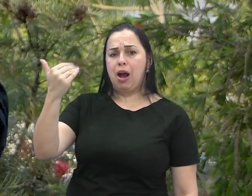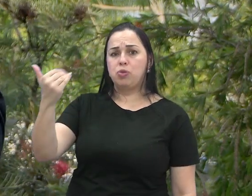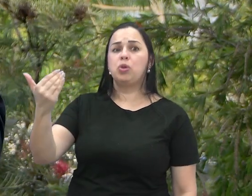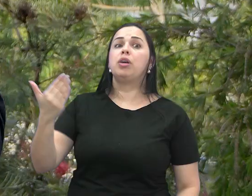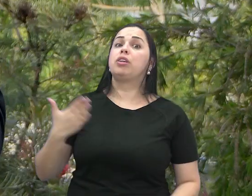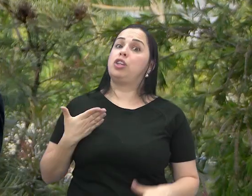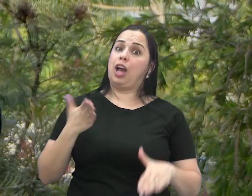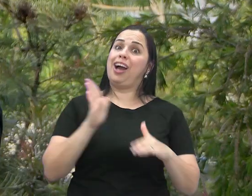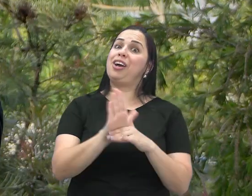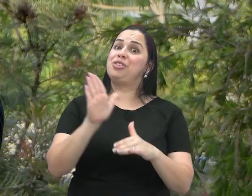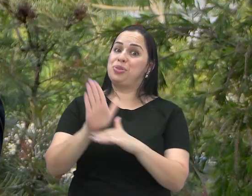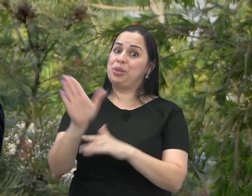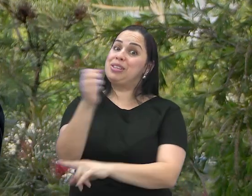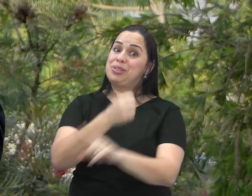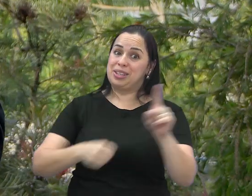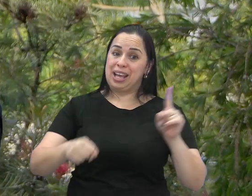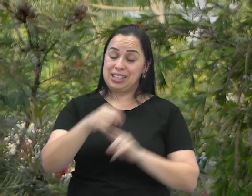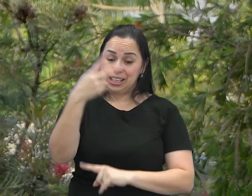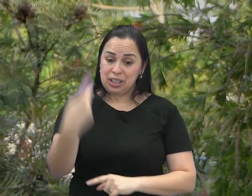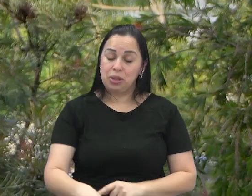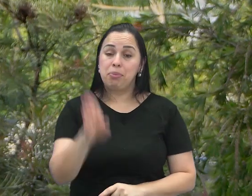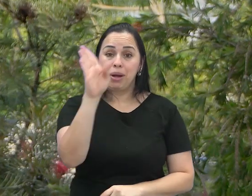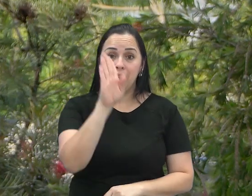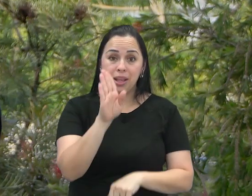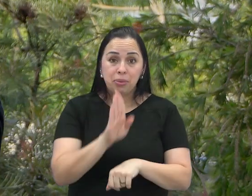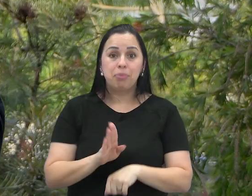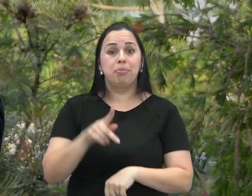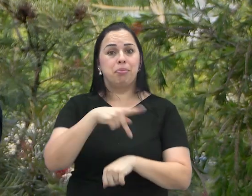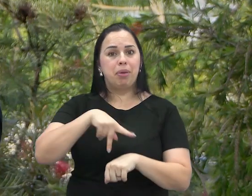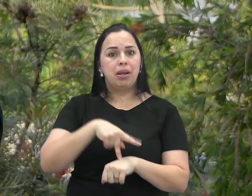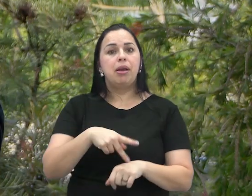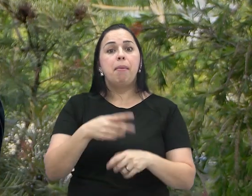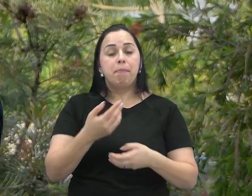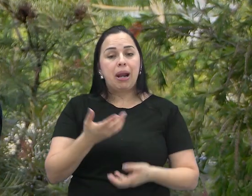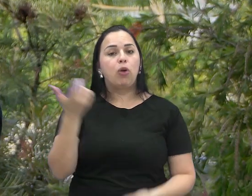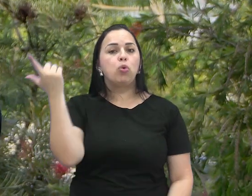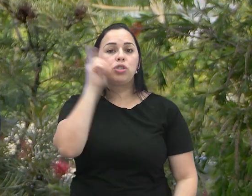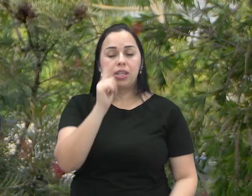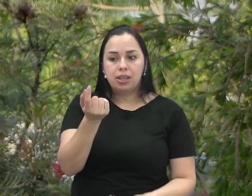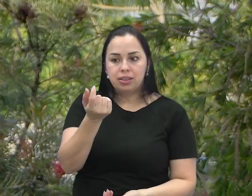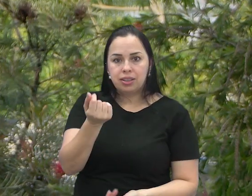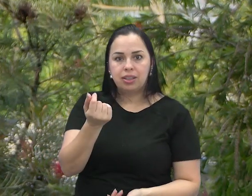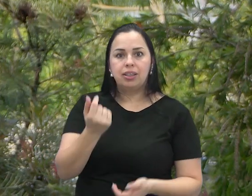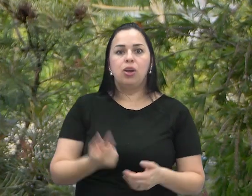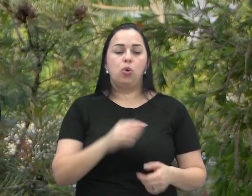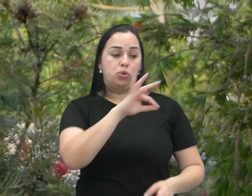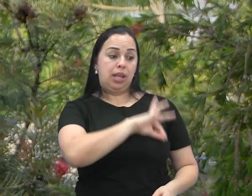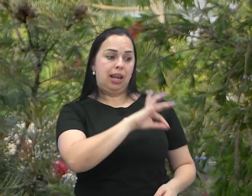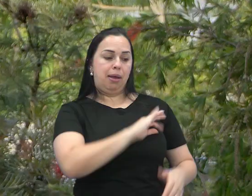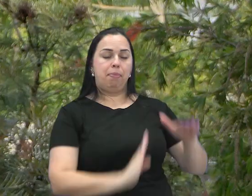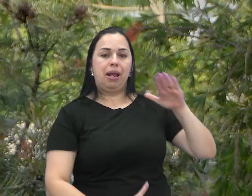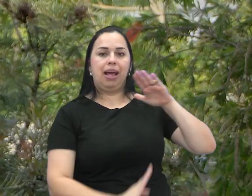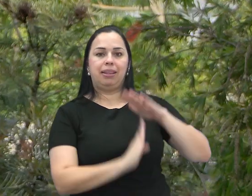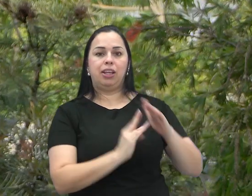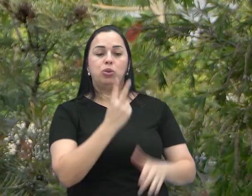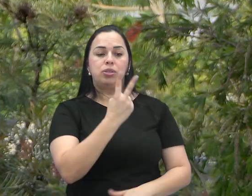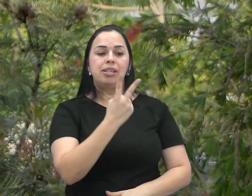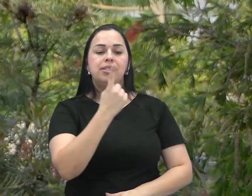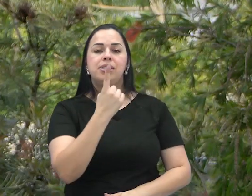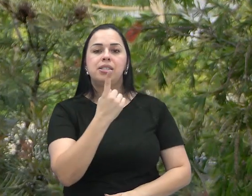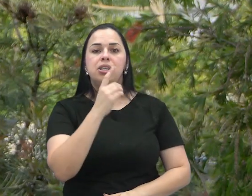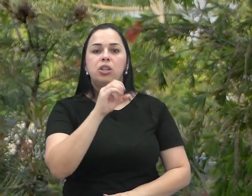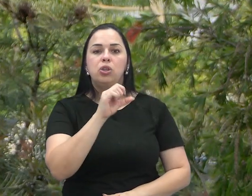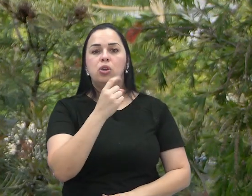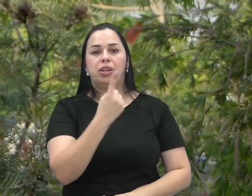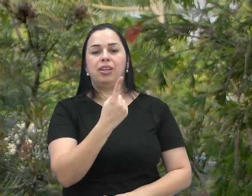maior impacto social do país. Para receber o benefício, é preciso ter uma renda mensal de até R$ 218